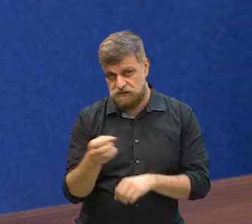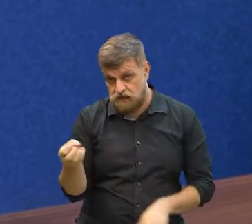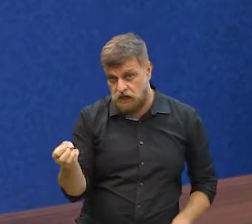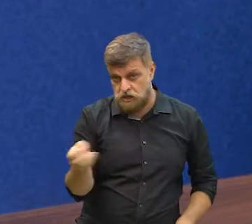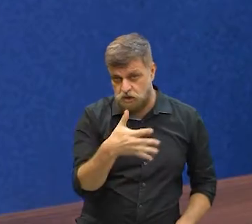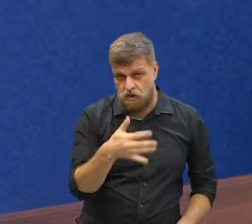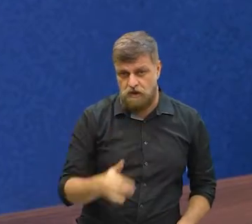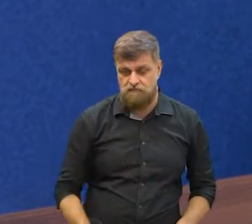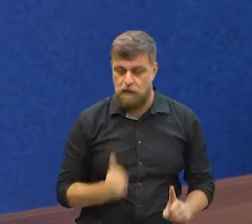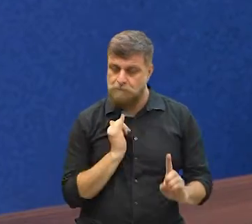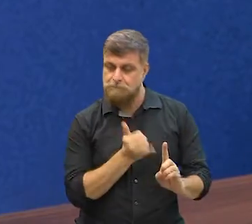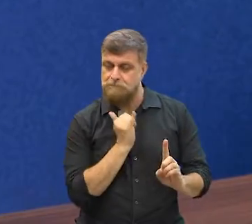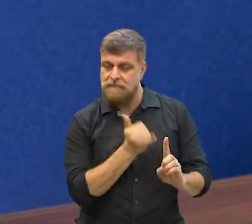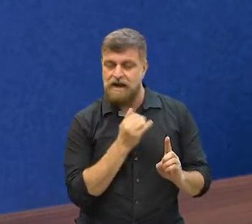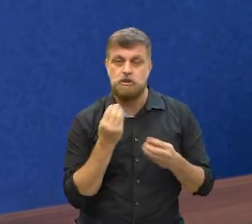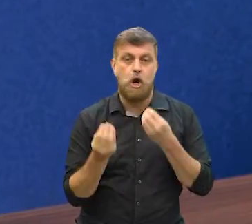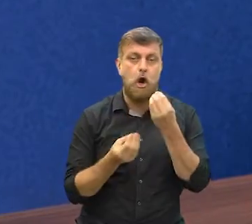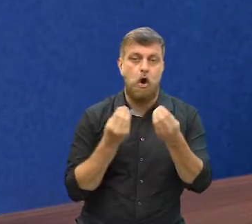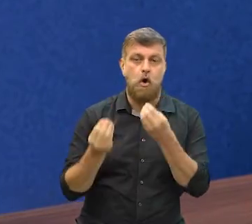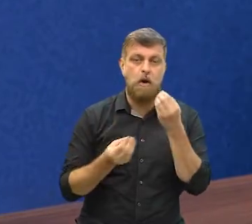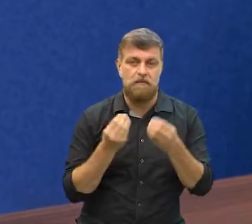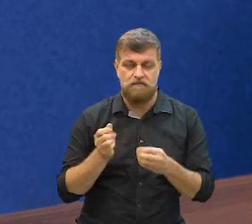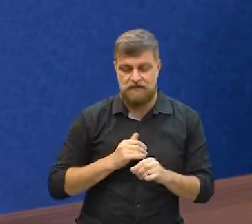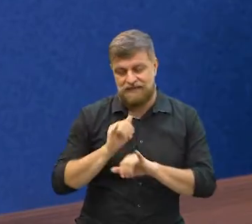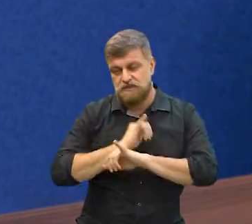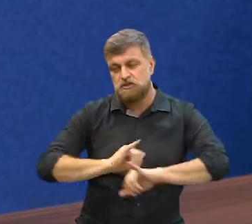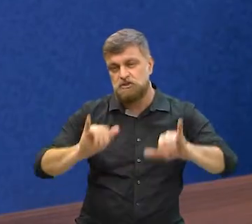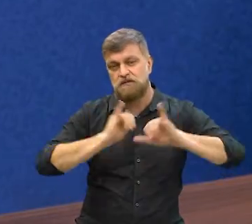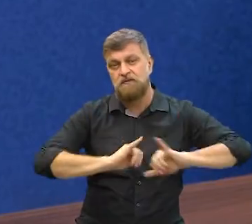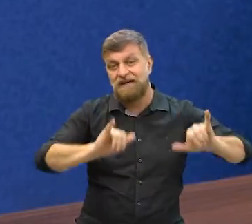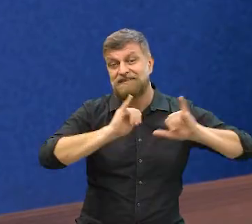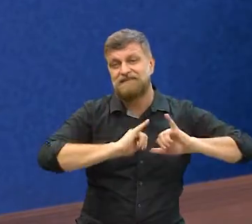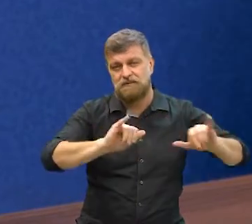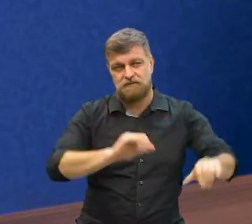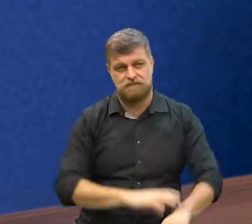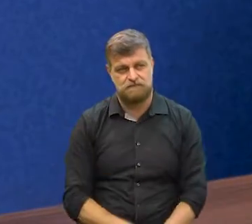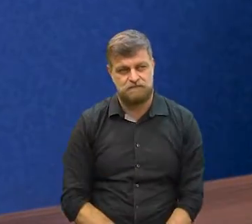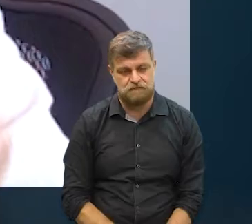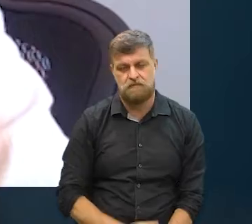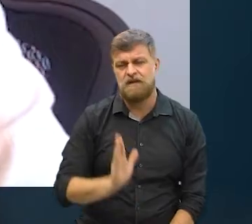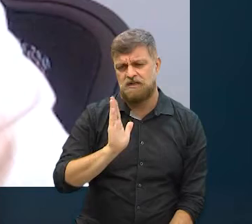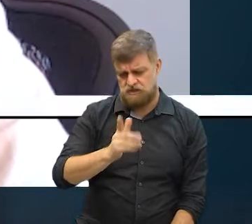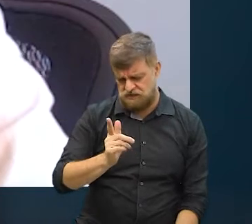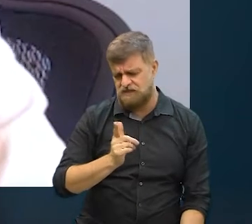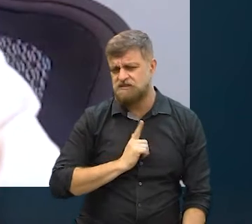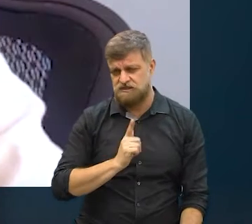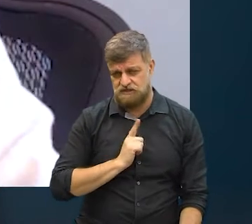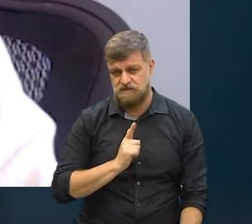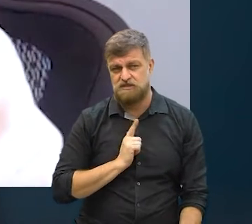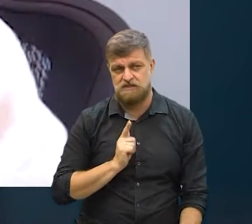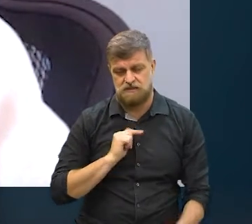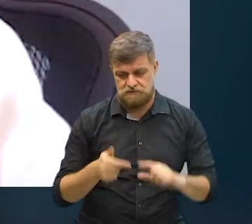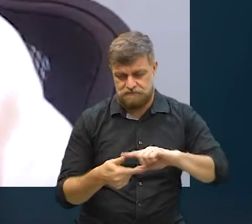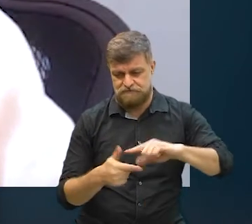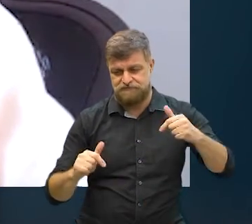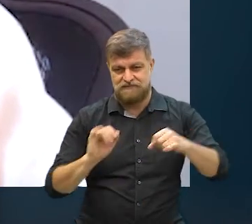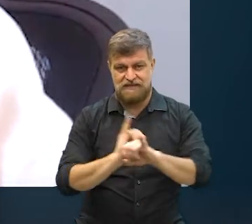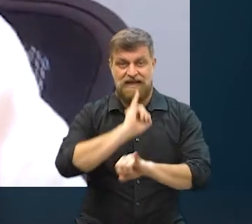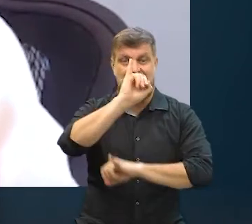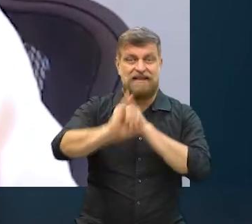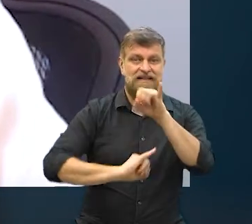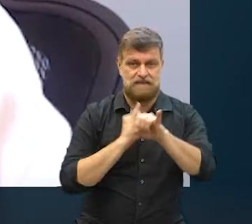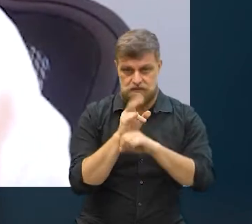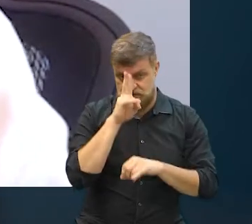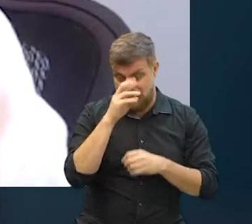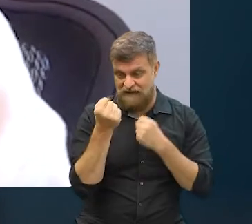novos modelos de marketing? Como foi essa parte de divulgação do negócio? Já tinha, né, a gente se atualizou, a